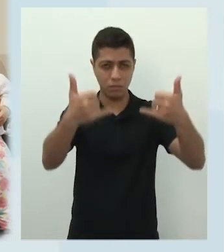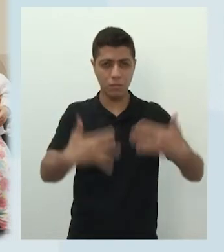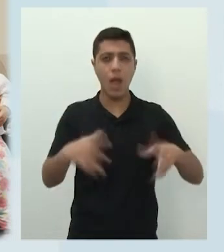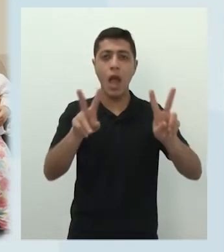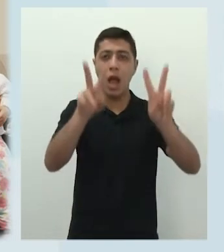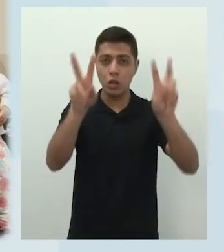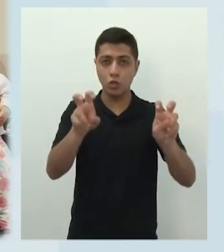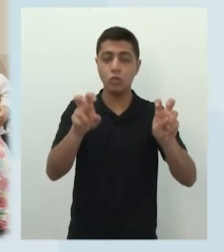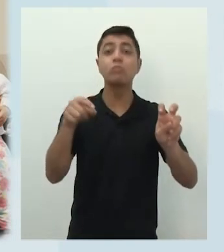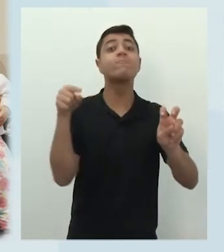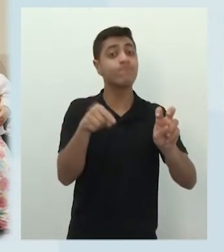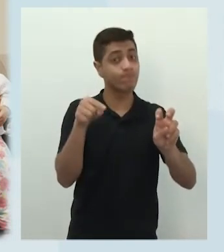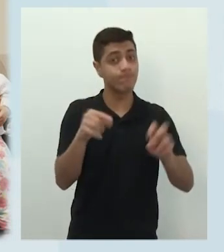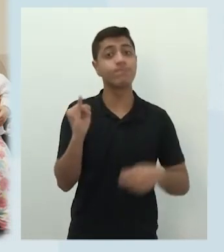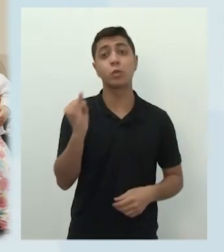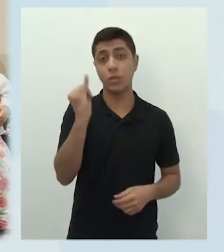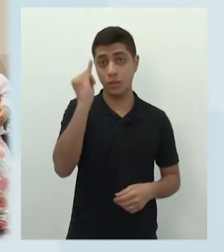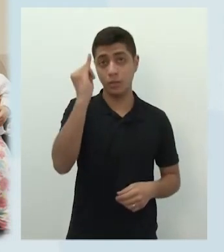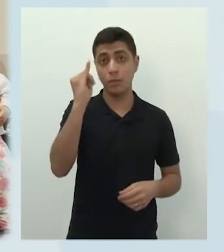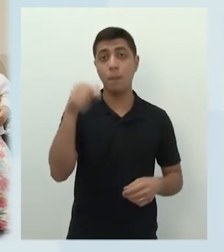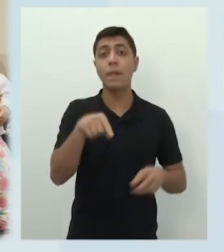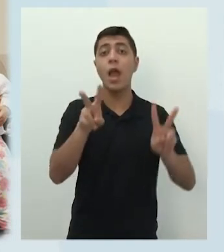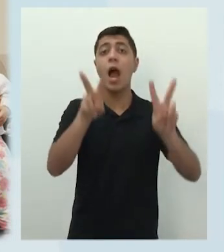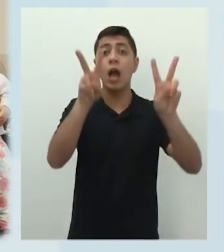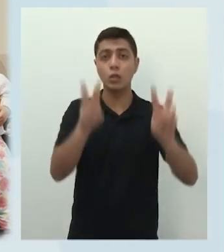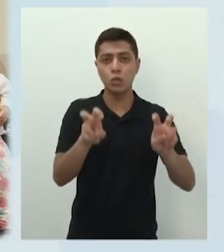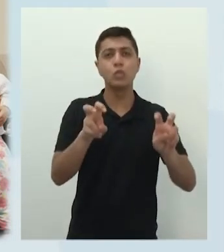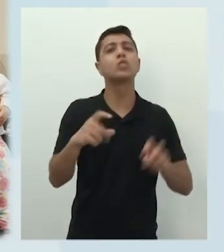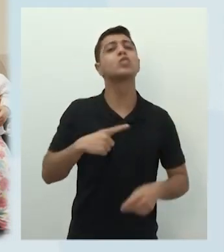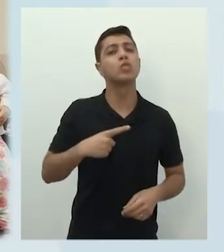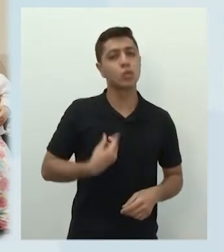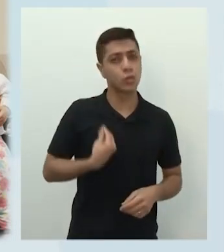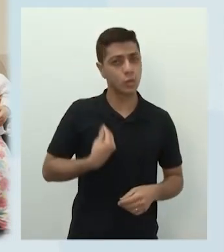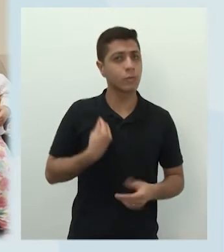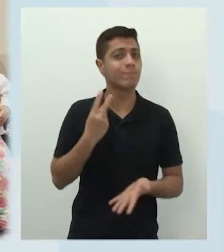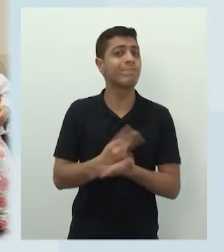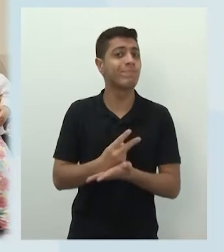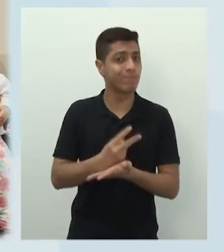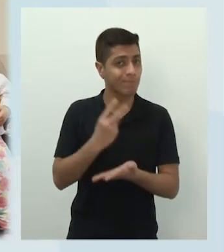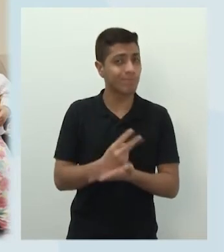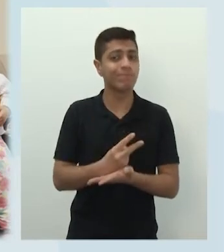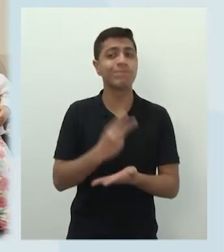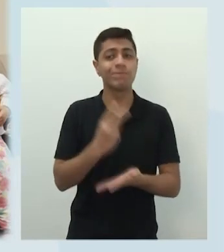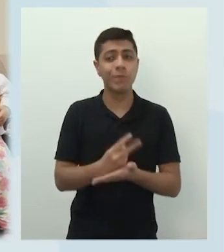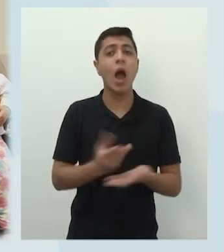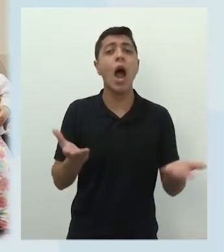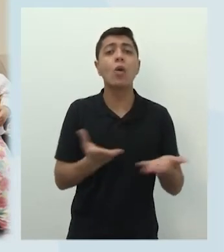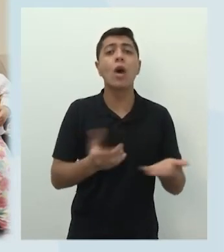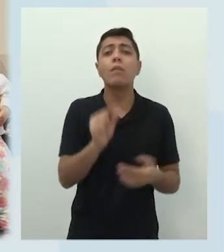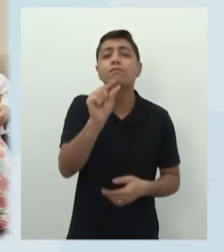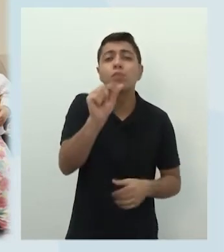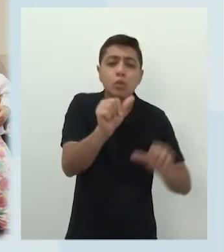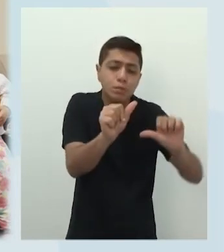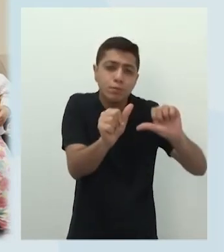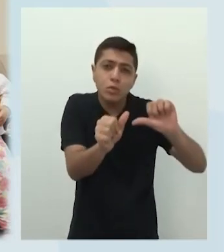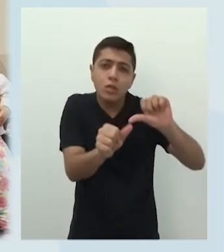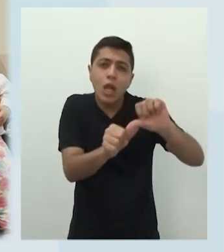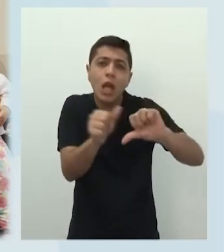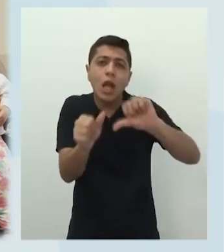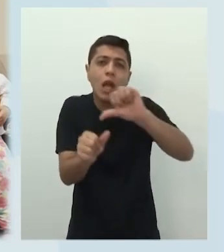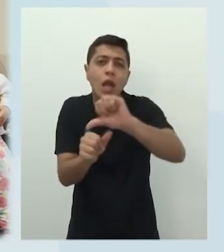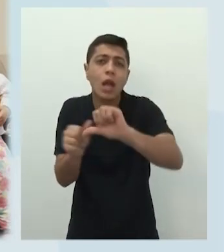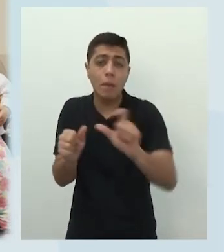um tema que está ocorrendo no momento de transição. E a transição que está acontecendo não é uma transição